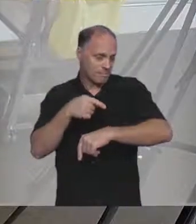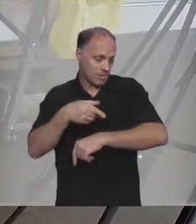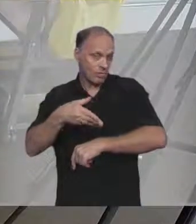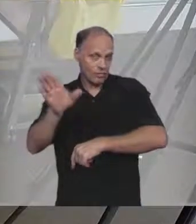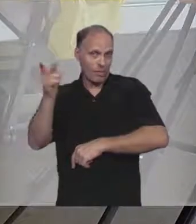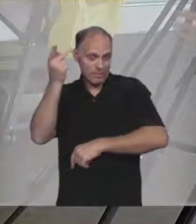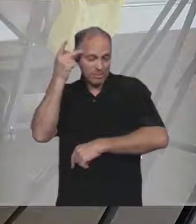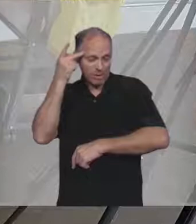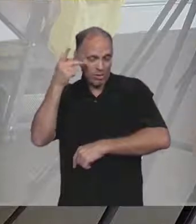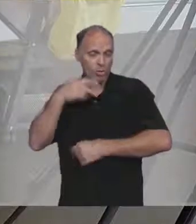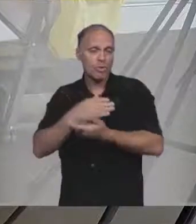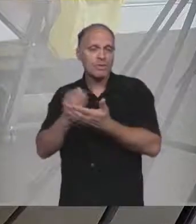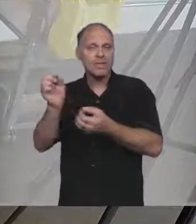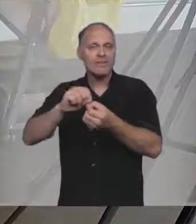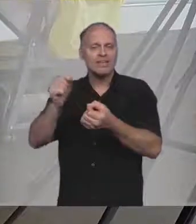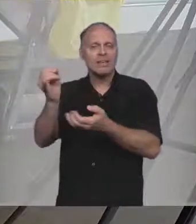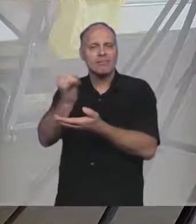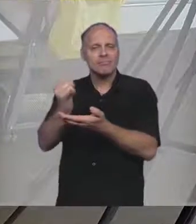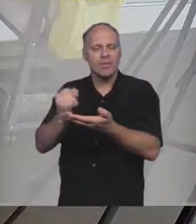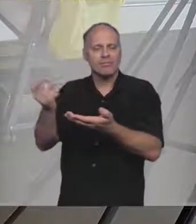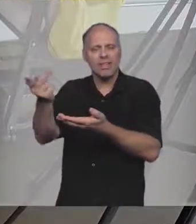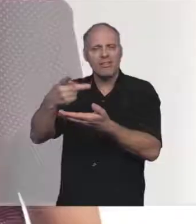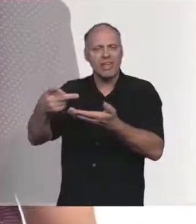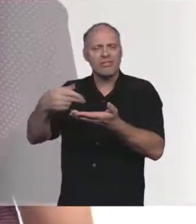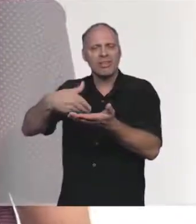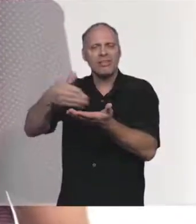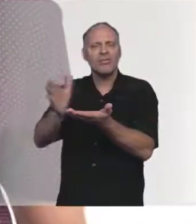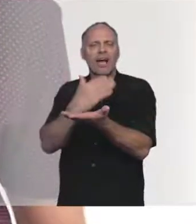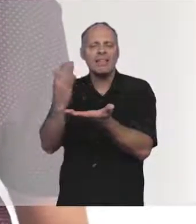Paulo, muito diferente de tudo que eu fiz aqui.